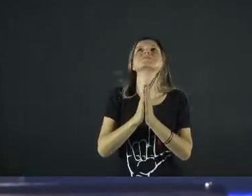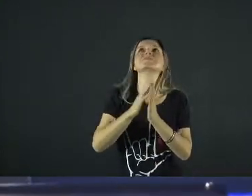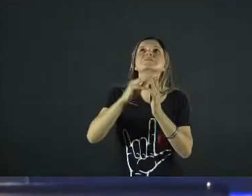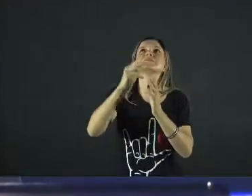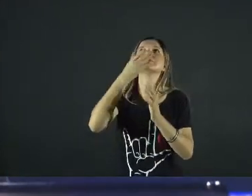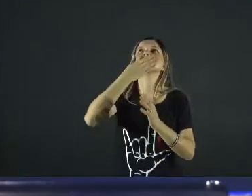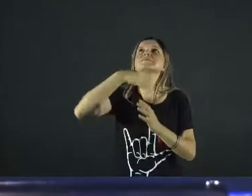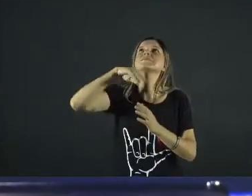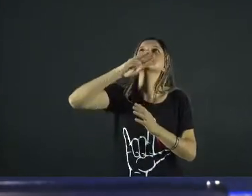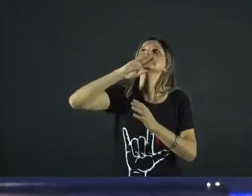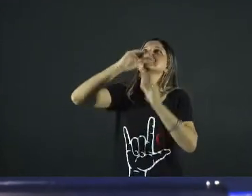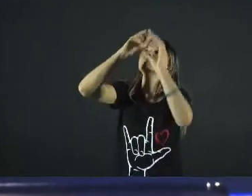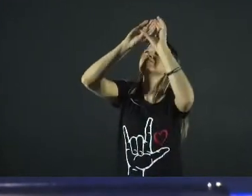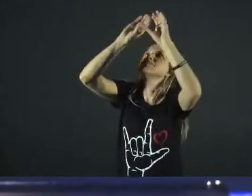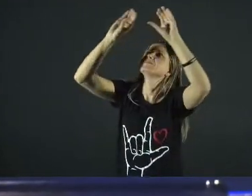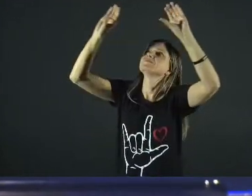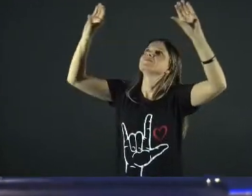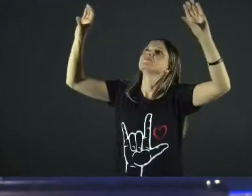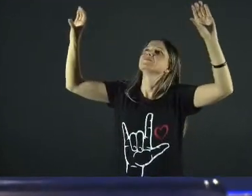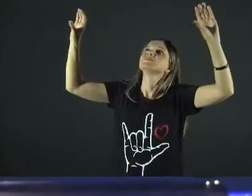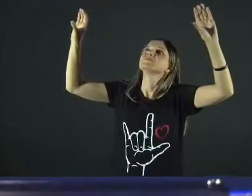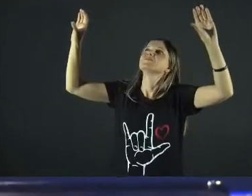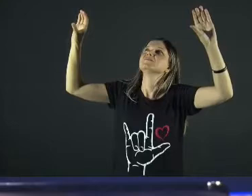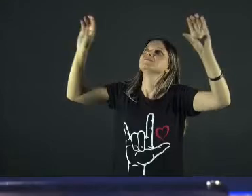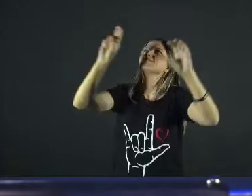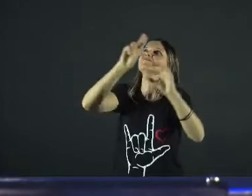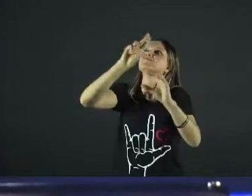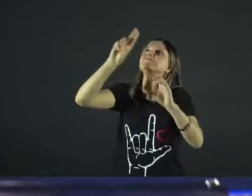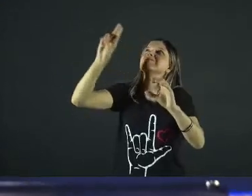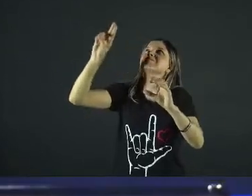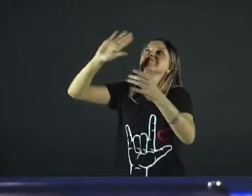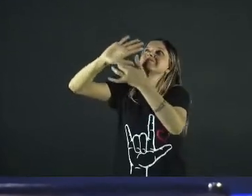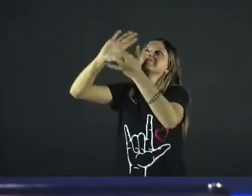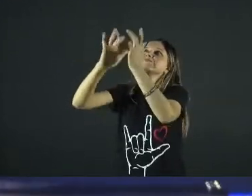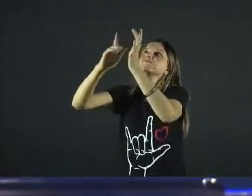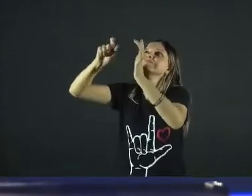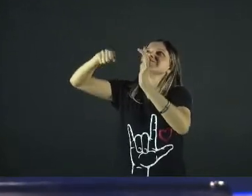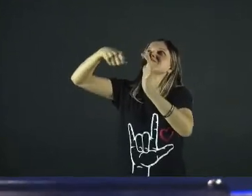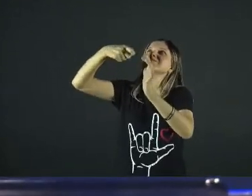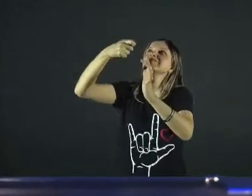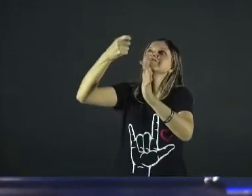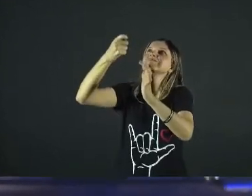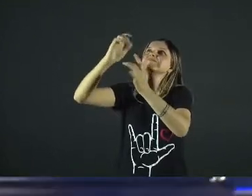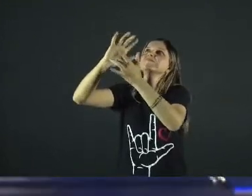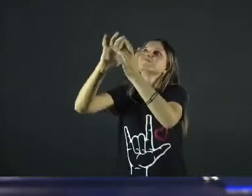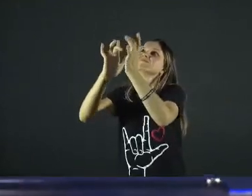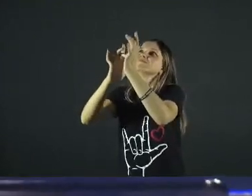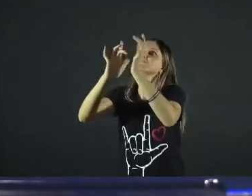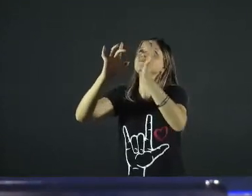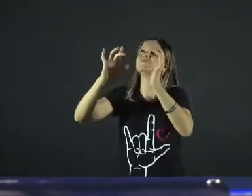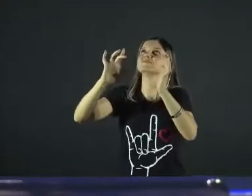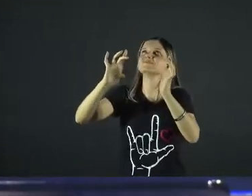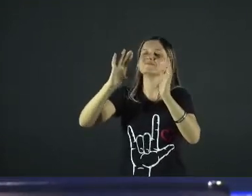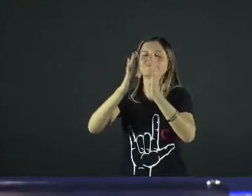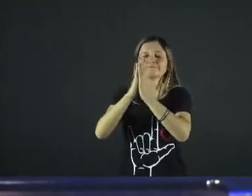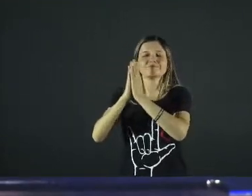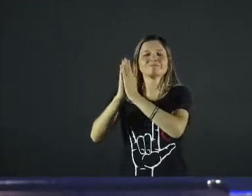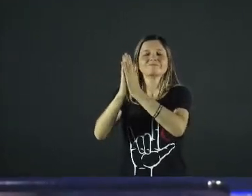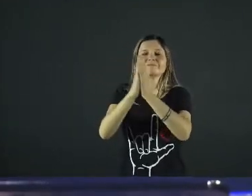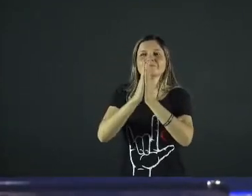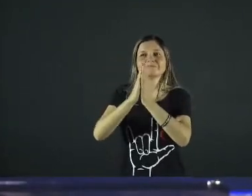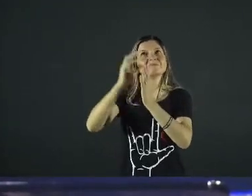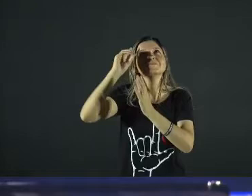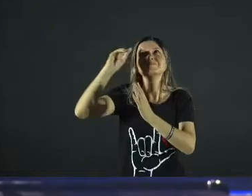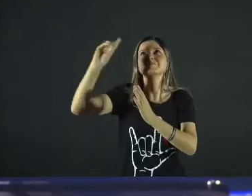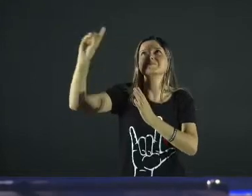Pai Celestial, é no nome poderoso de Jesus que nós oramos a Ti, meu